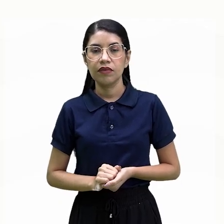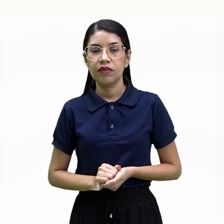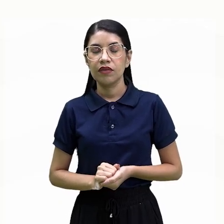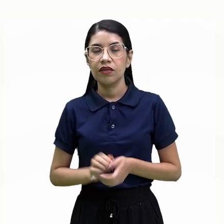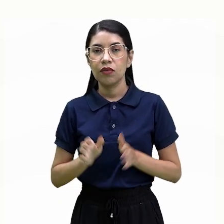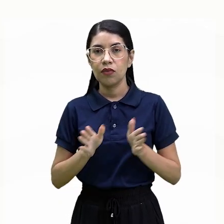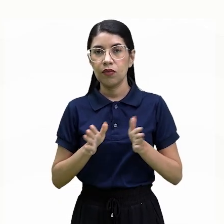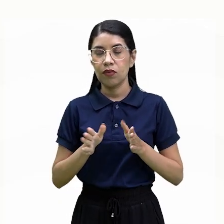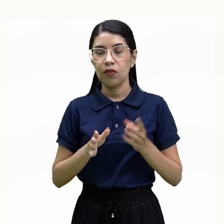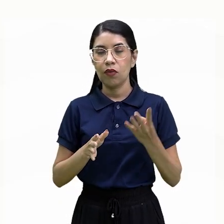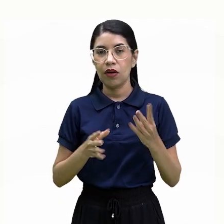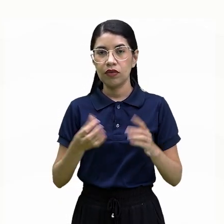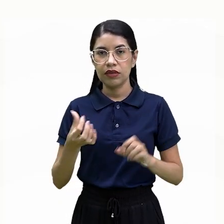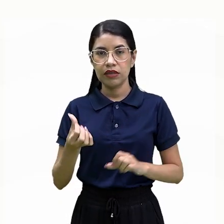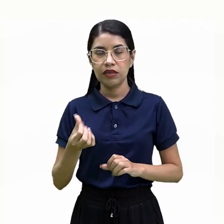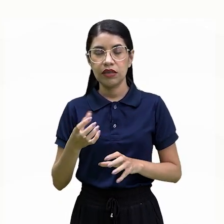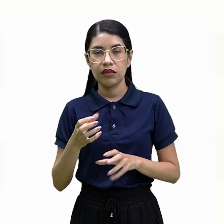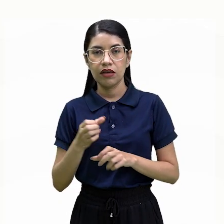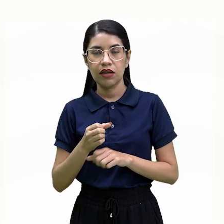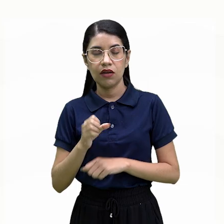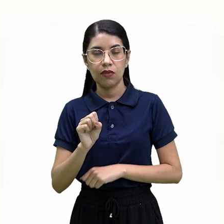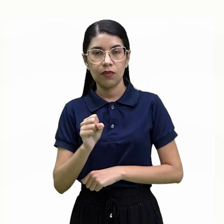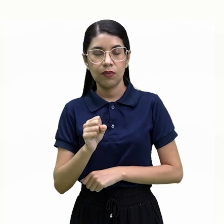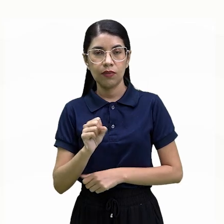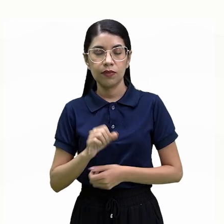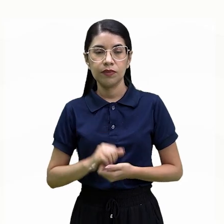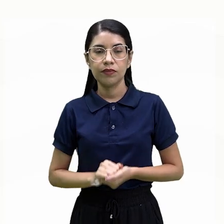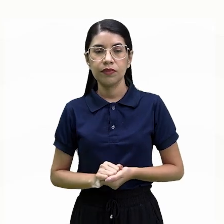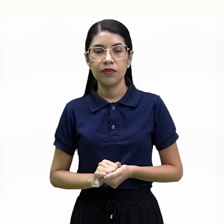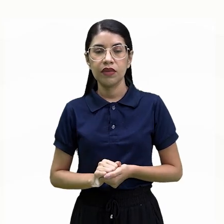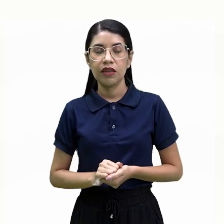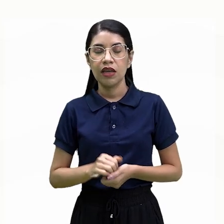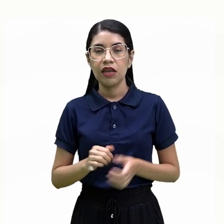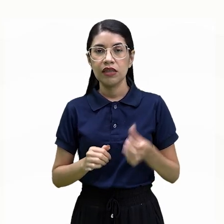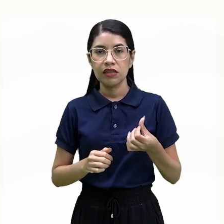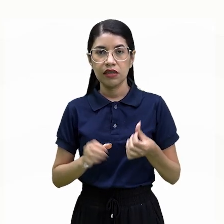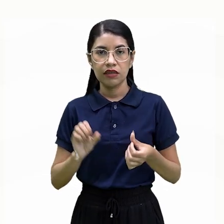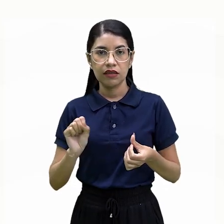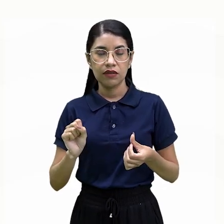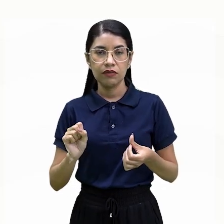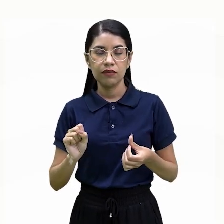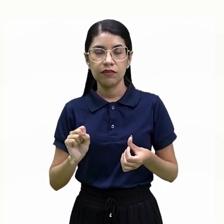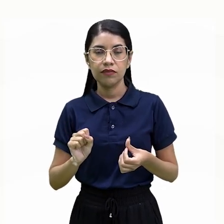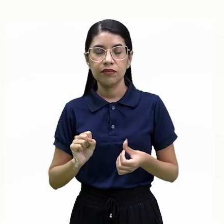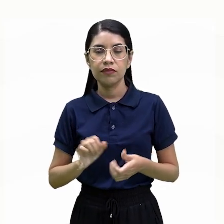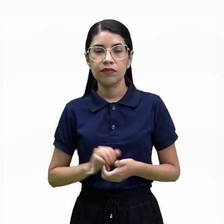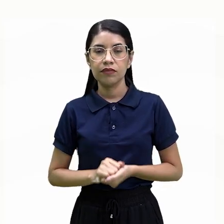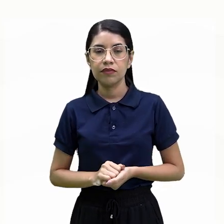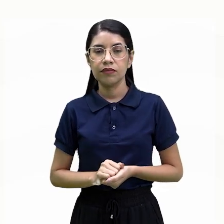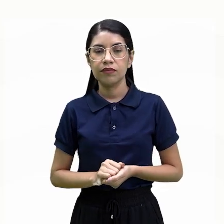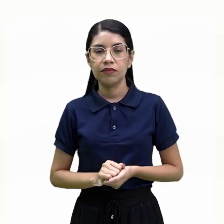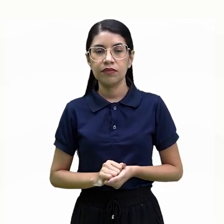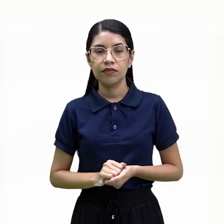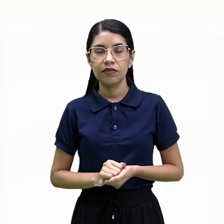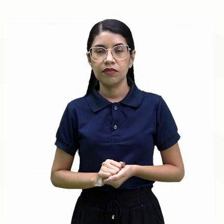entre 4 e 6 horas, 8. De 6 a 8 horas, 1,